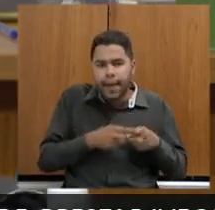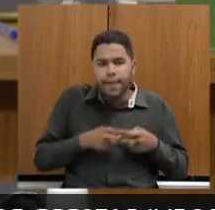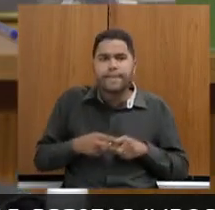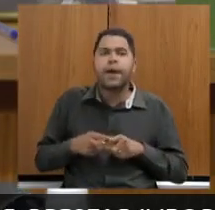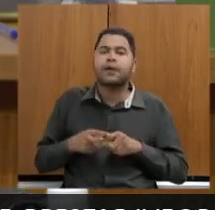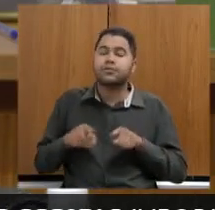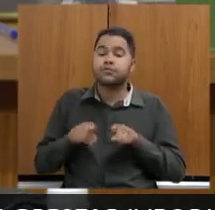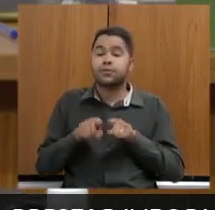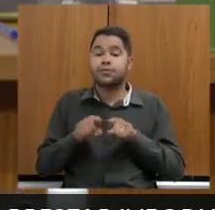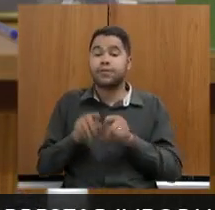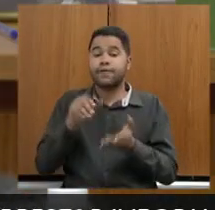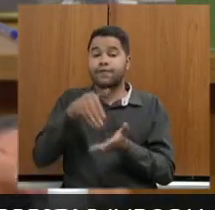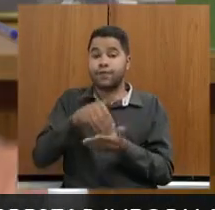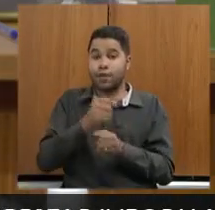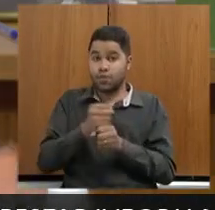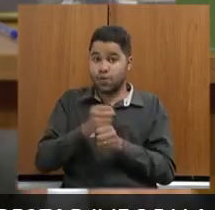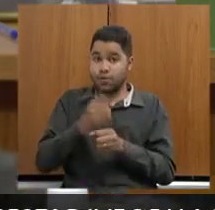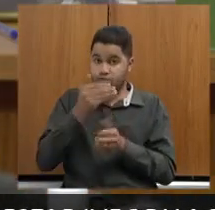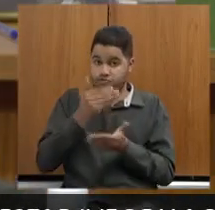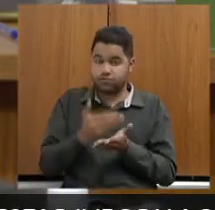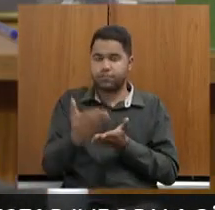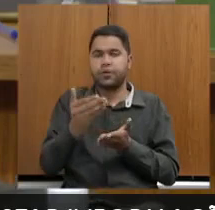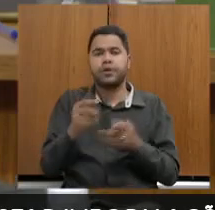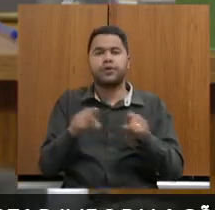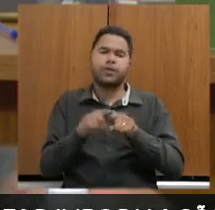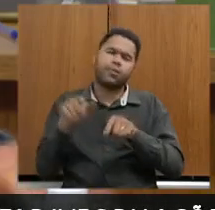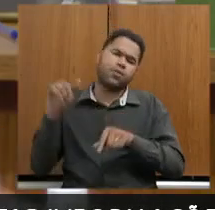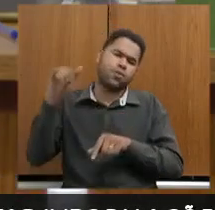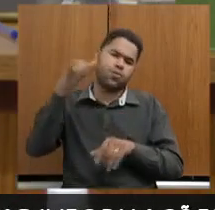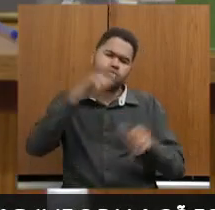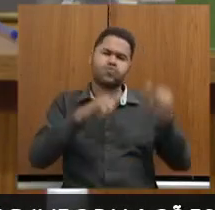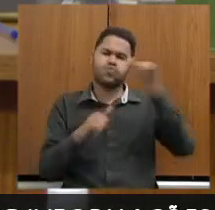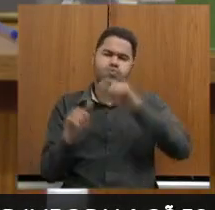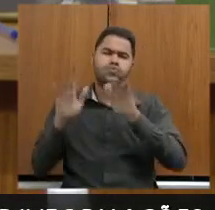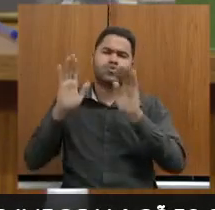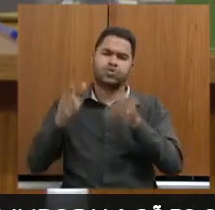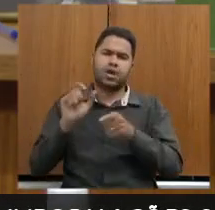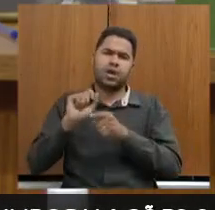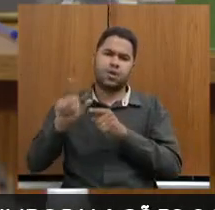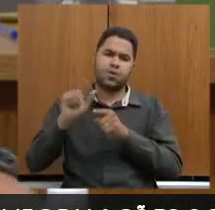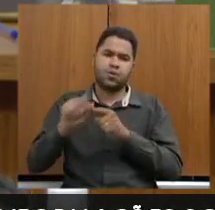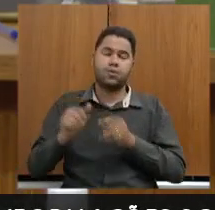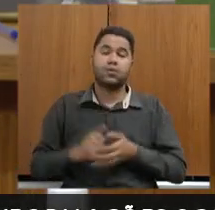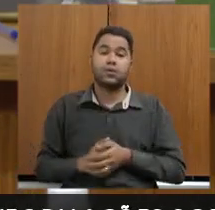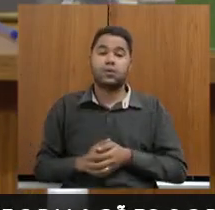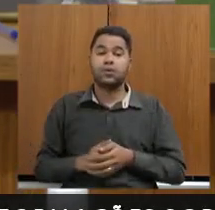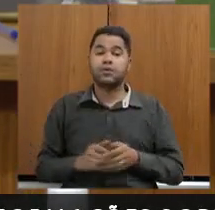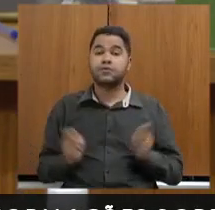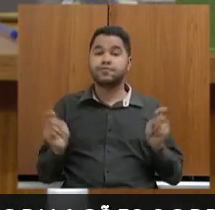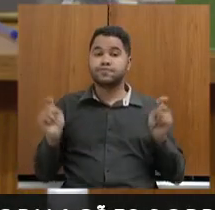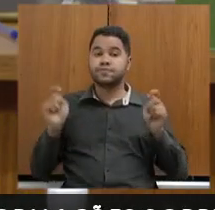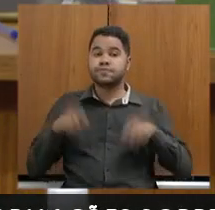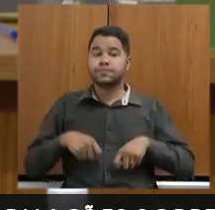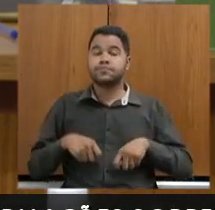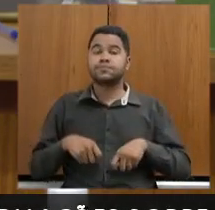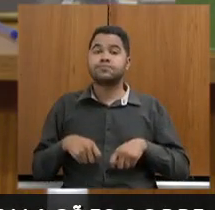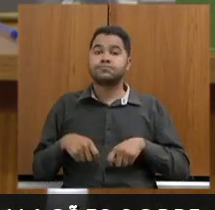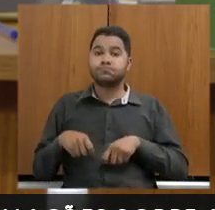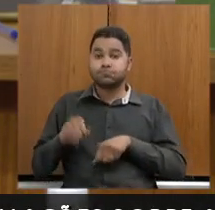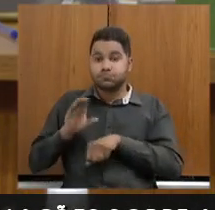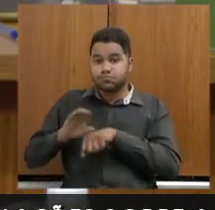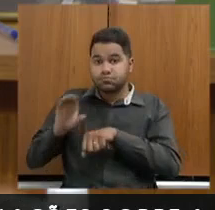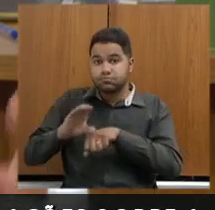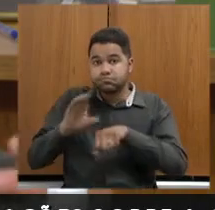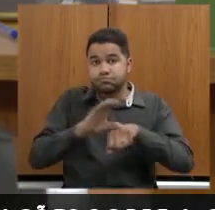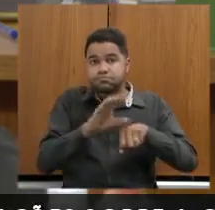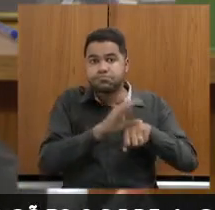vai operar no final desse ano fora os aviões lotados mas a capacitação do nosso Batalhão de